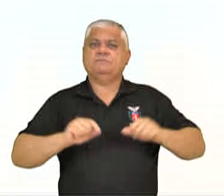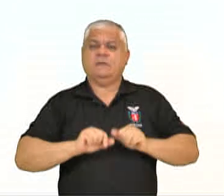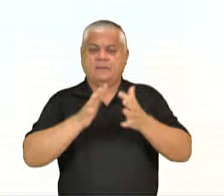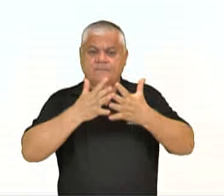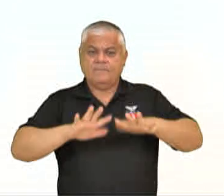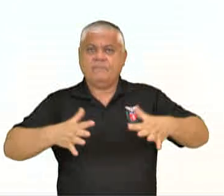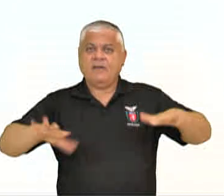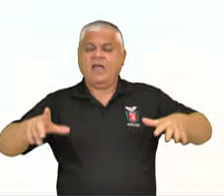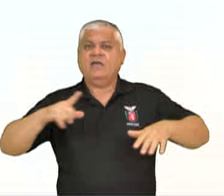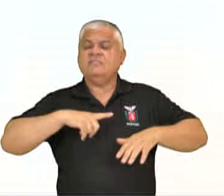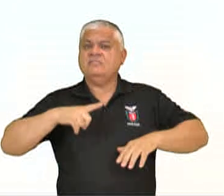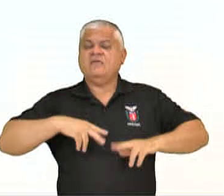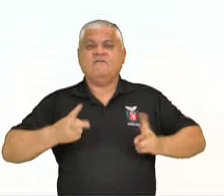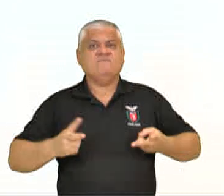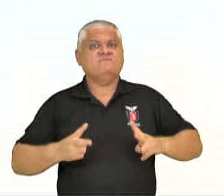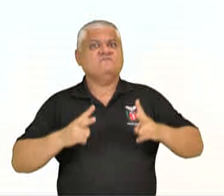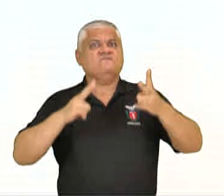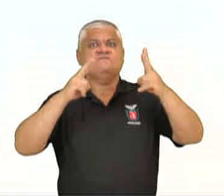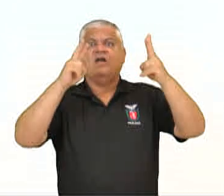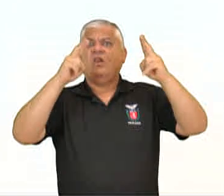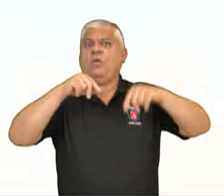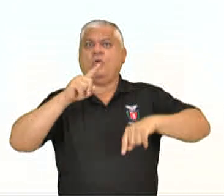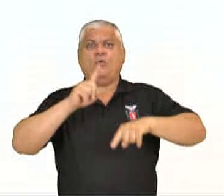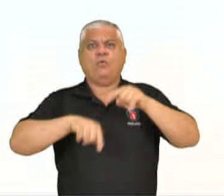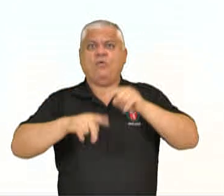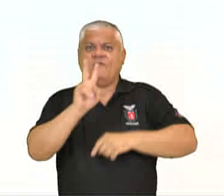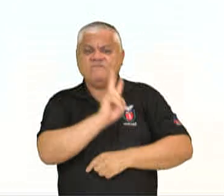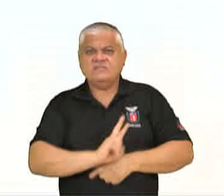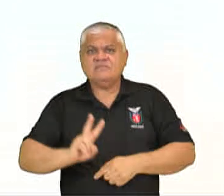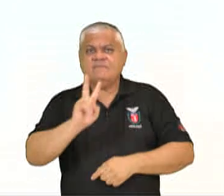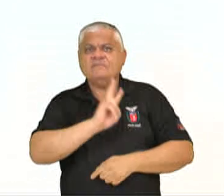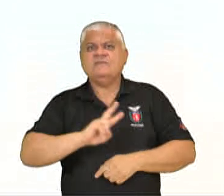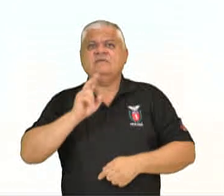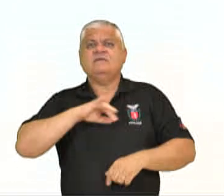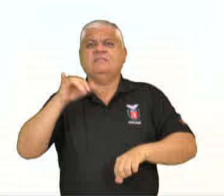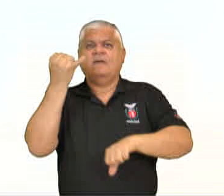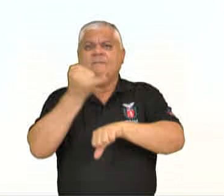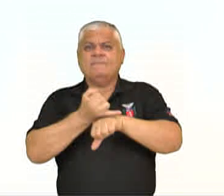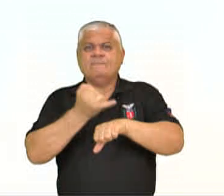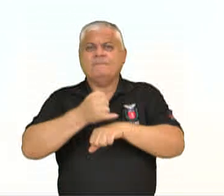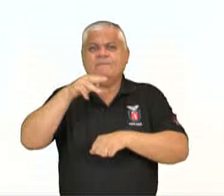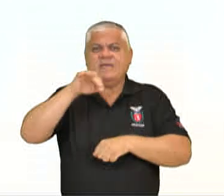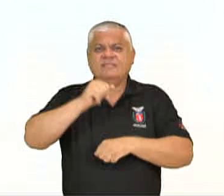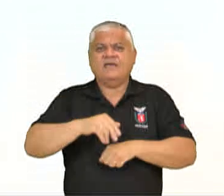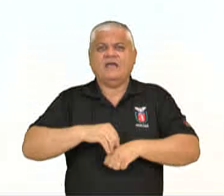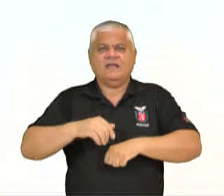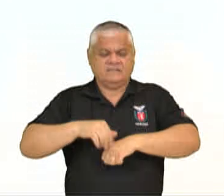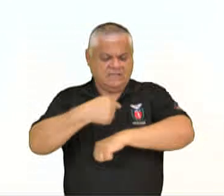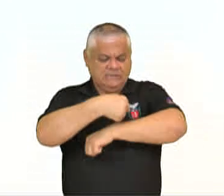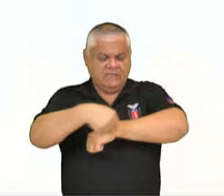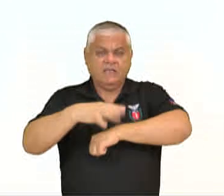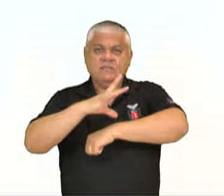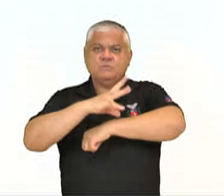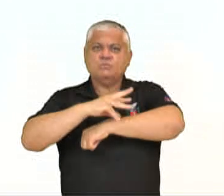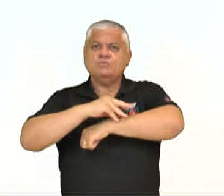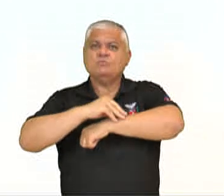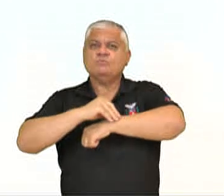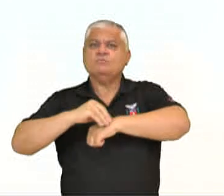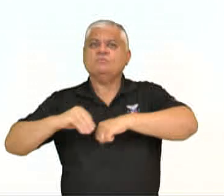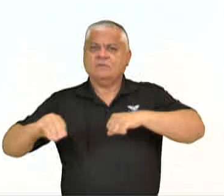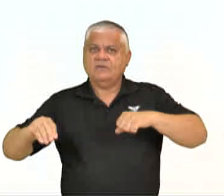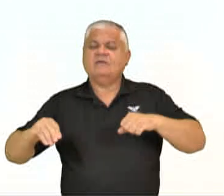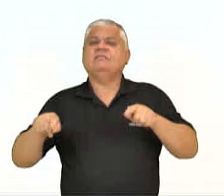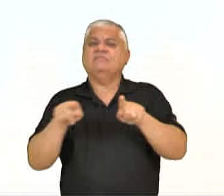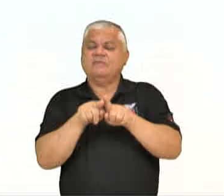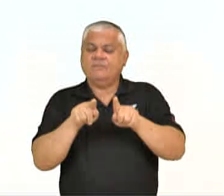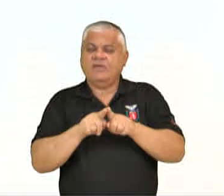é rica em diferentes sais minerais e alguns metais que ajudam a cicatrizar a nossa pele, em especial